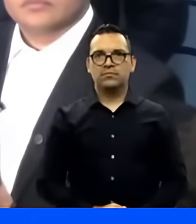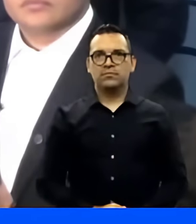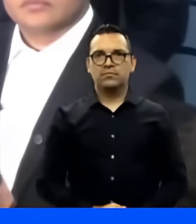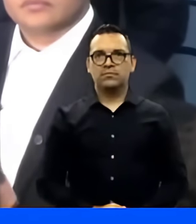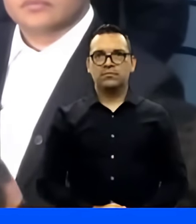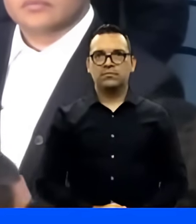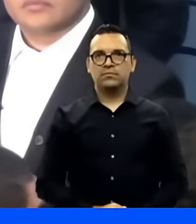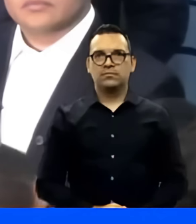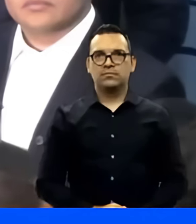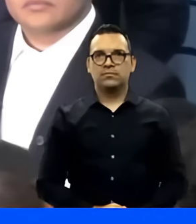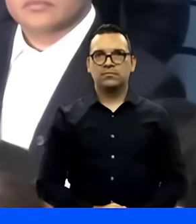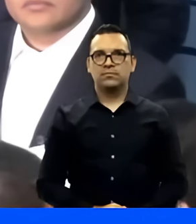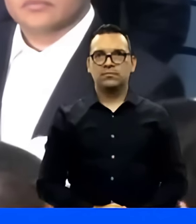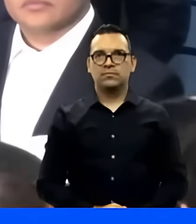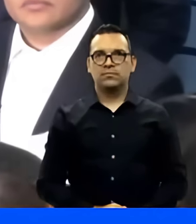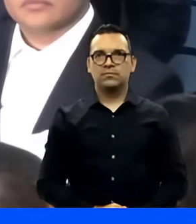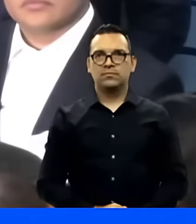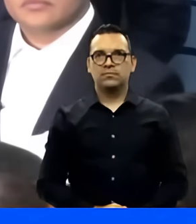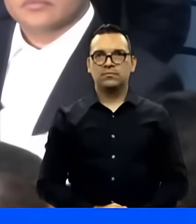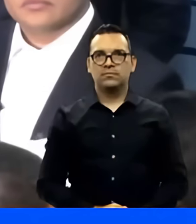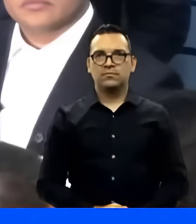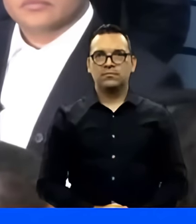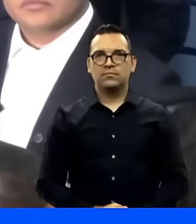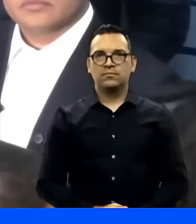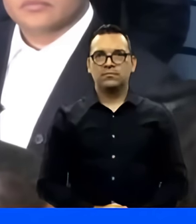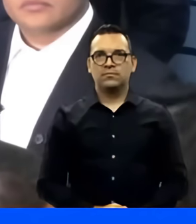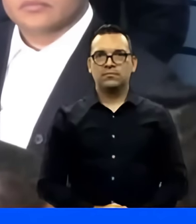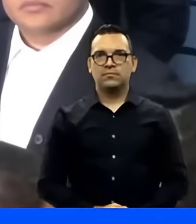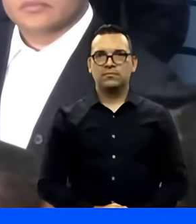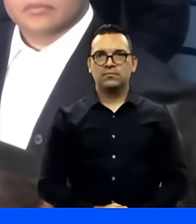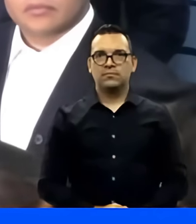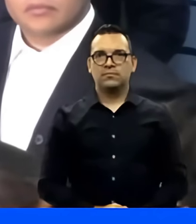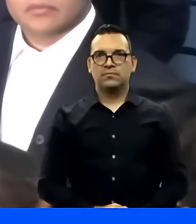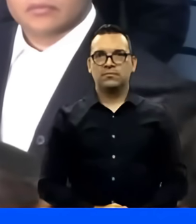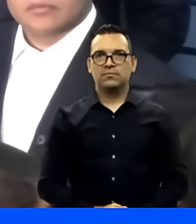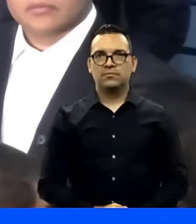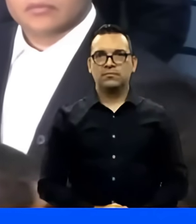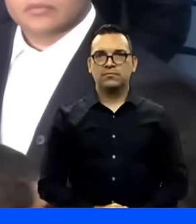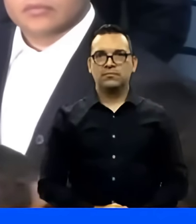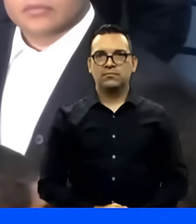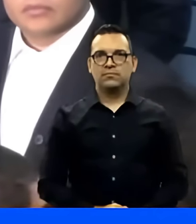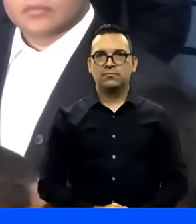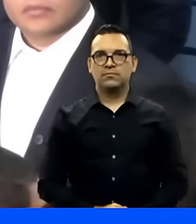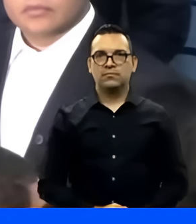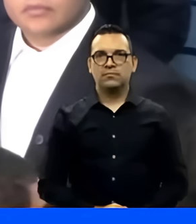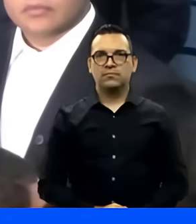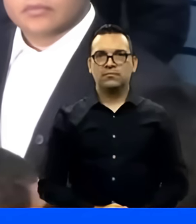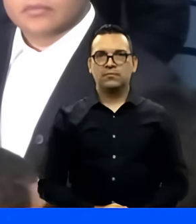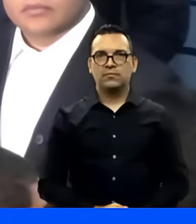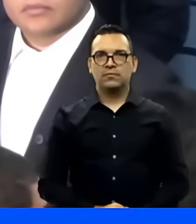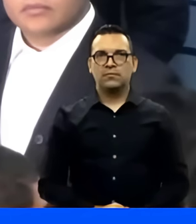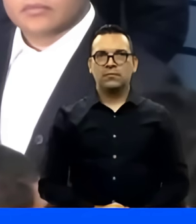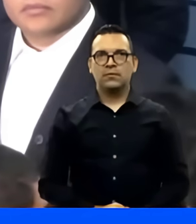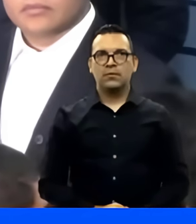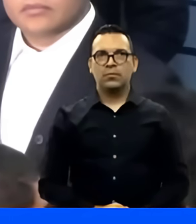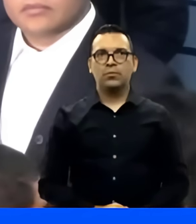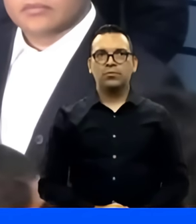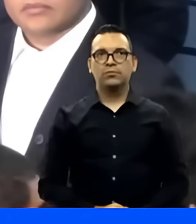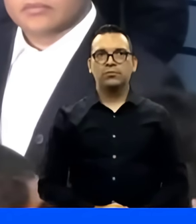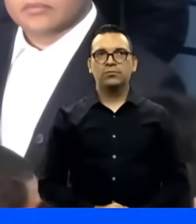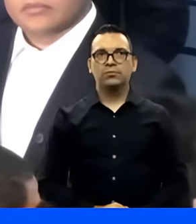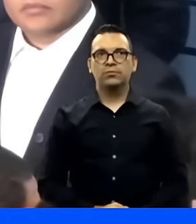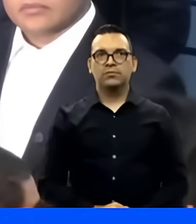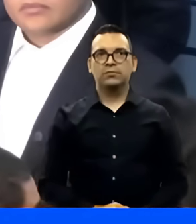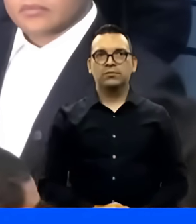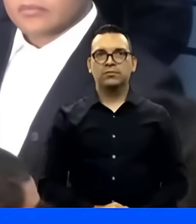máquina pública não vai ter nenhum gasto discricionário, tudo será gasto despesa obrigatória. O governo federal pensa em alguma medida estruturante, até